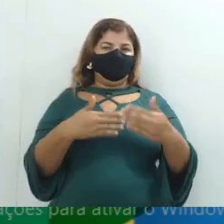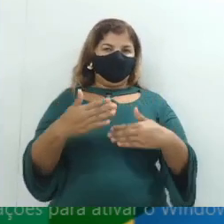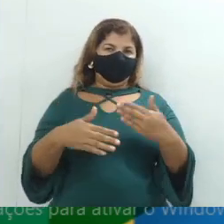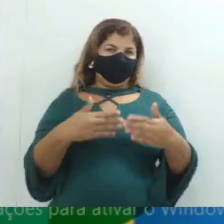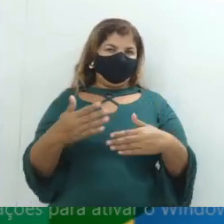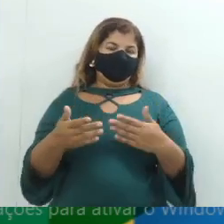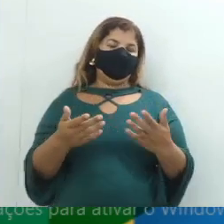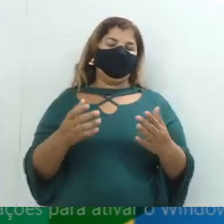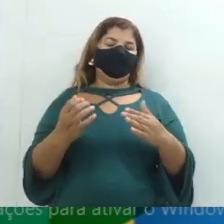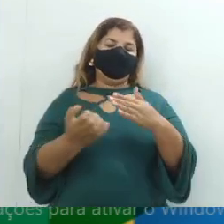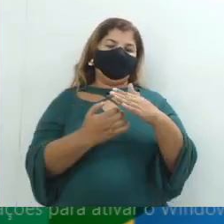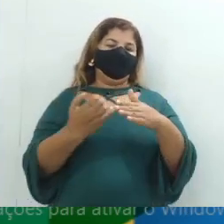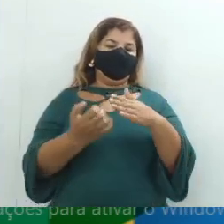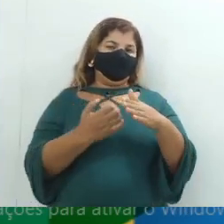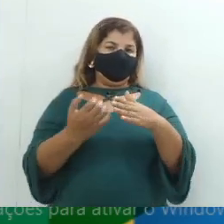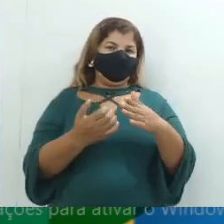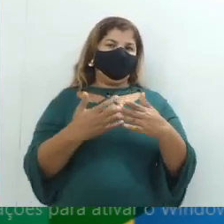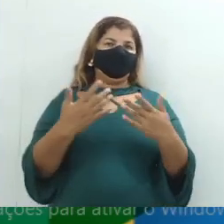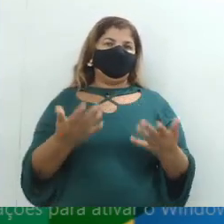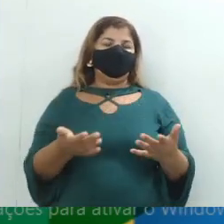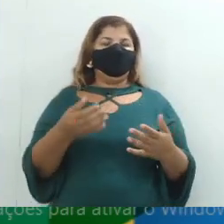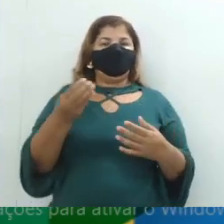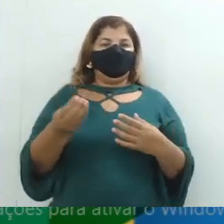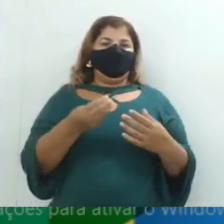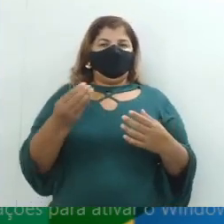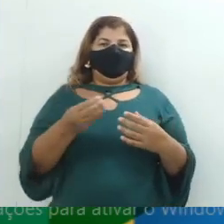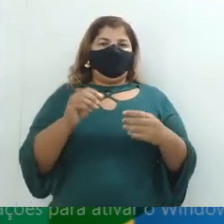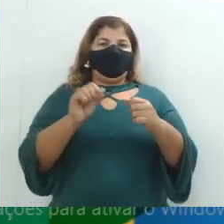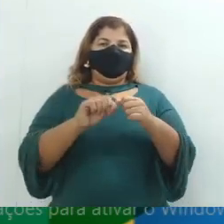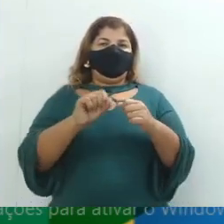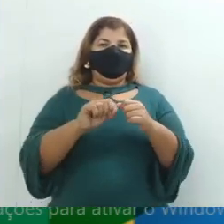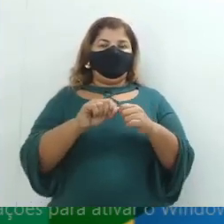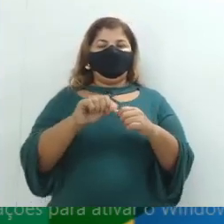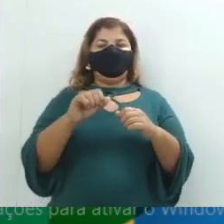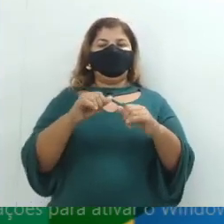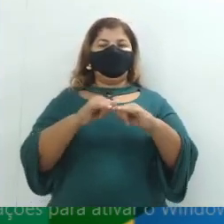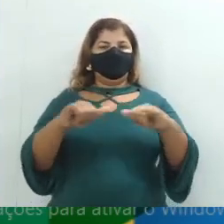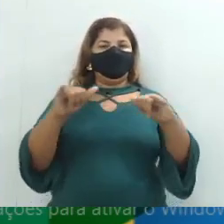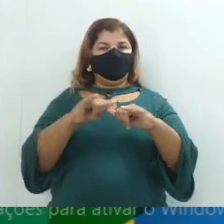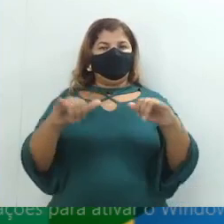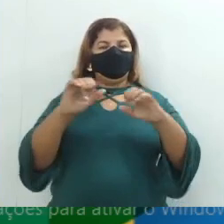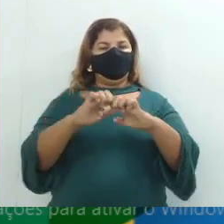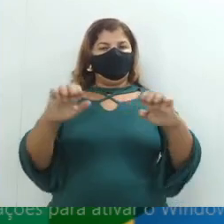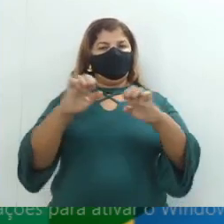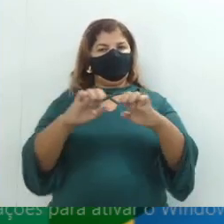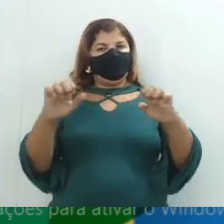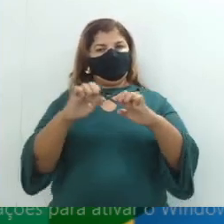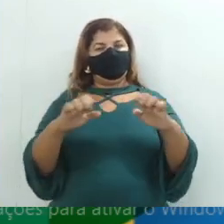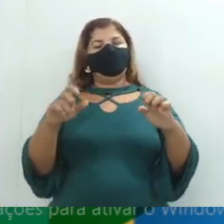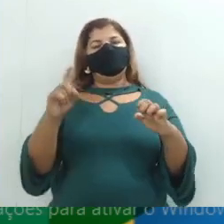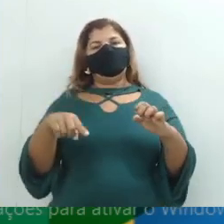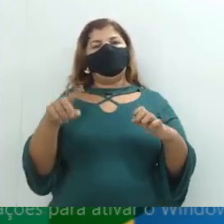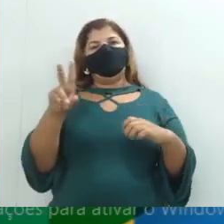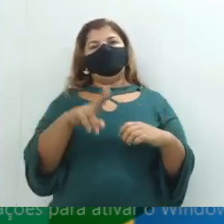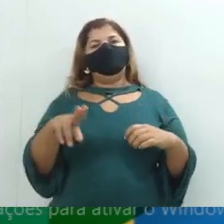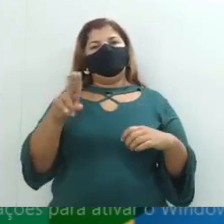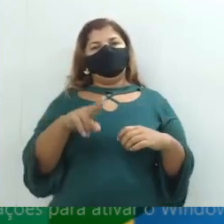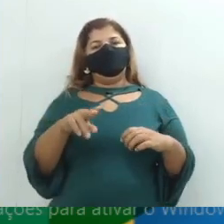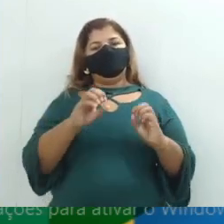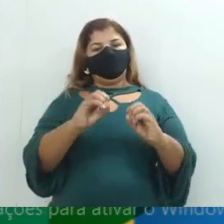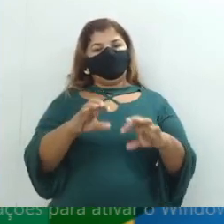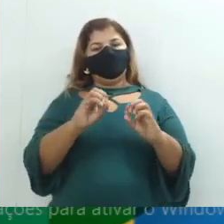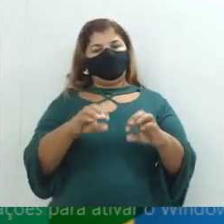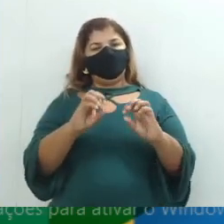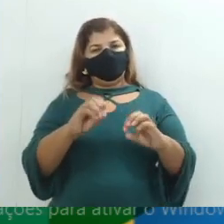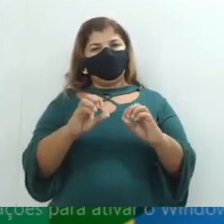jesuíta, digamos assim. E uma das formas que eles faziam para evangelizar, principalmente aqui no Brasil, era o uso da